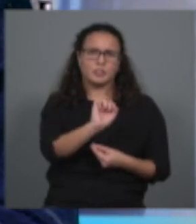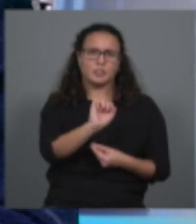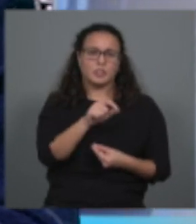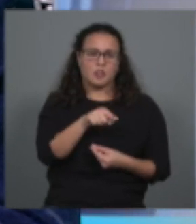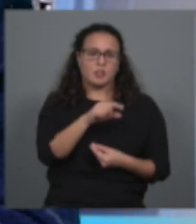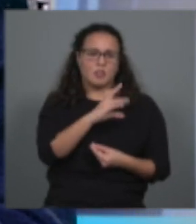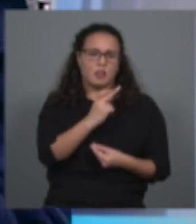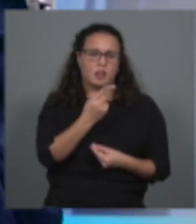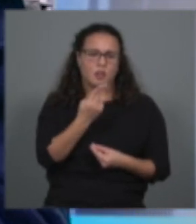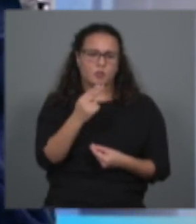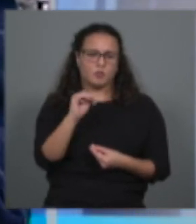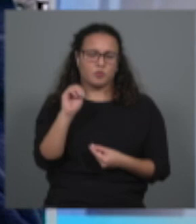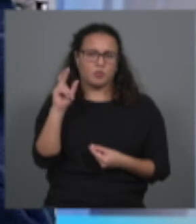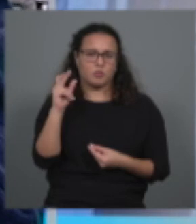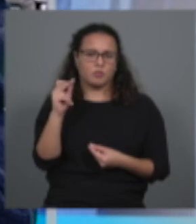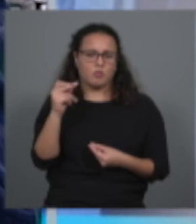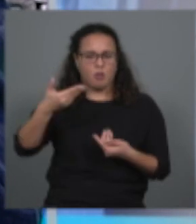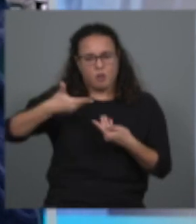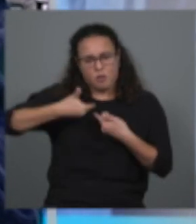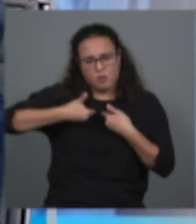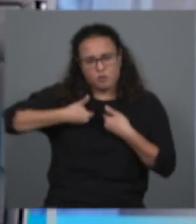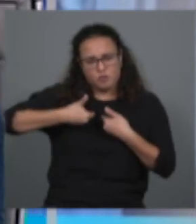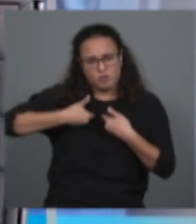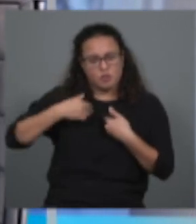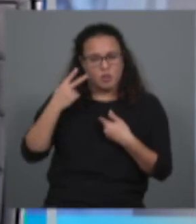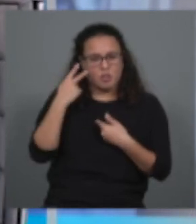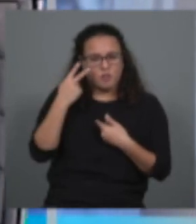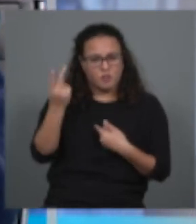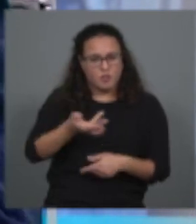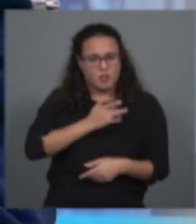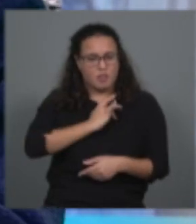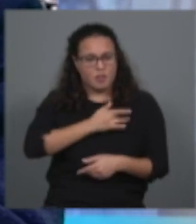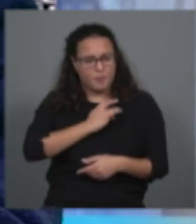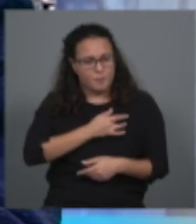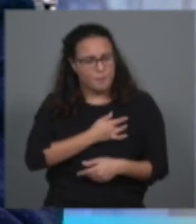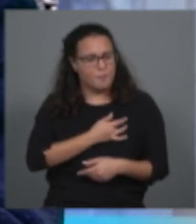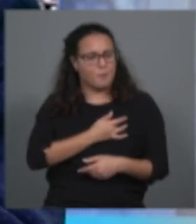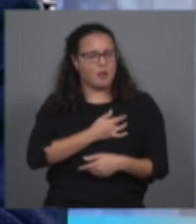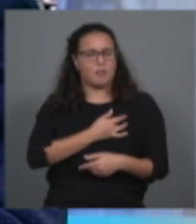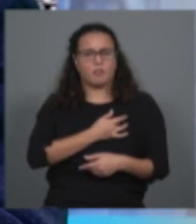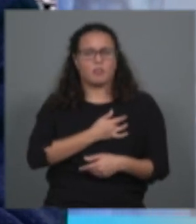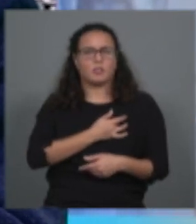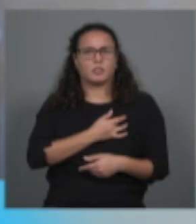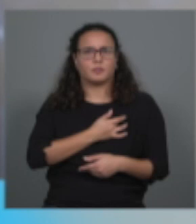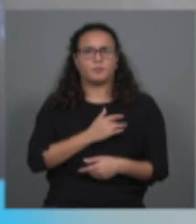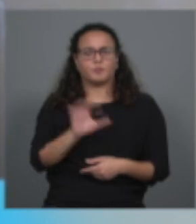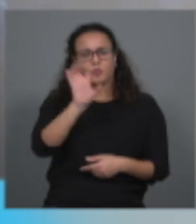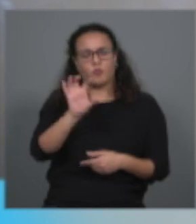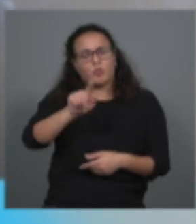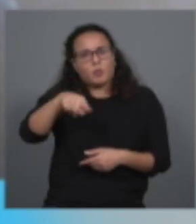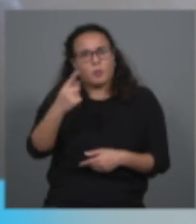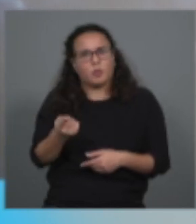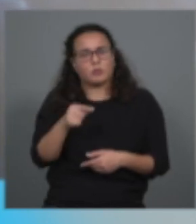ele que me tem ajudado a viver e a amar e a servir de outra maneira. Falava há pouco